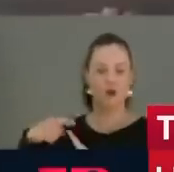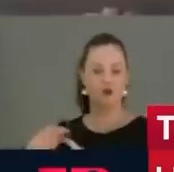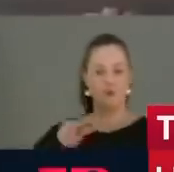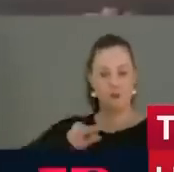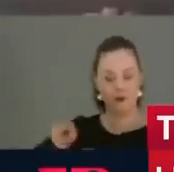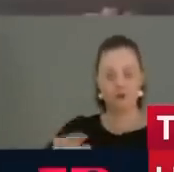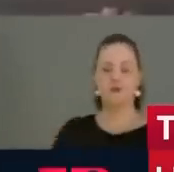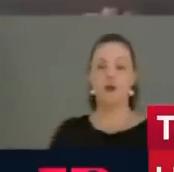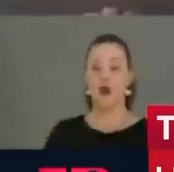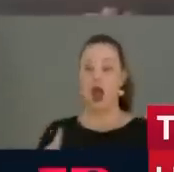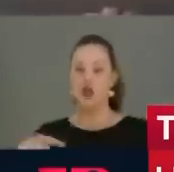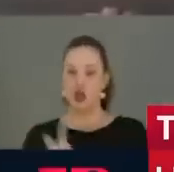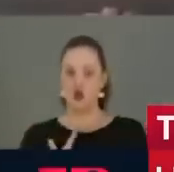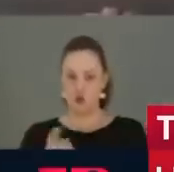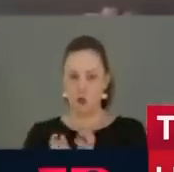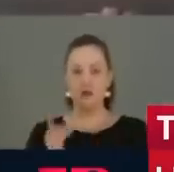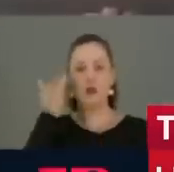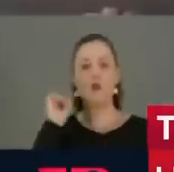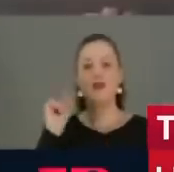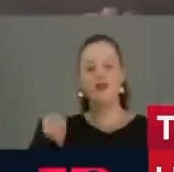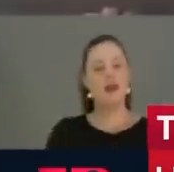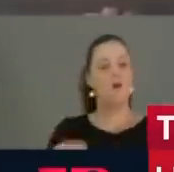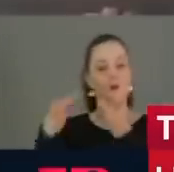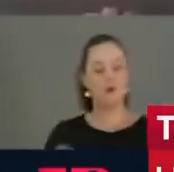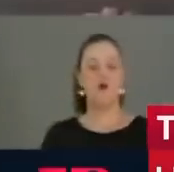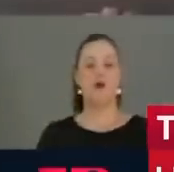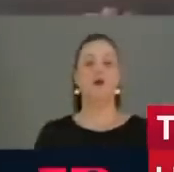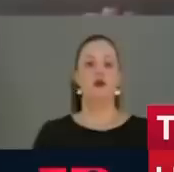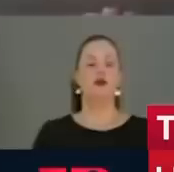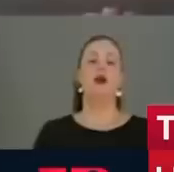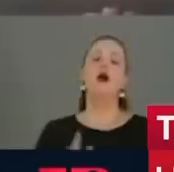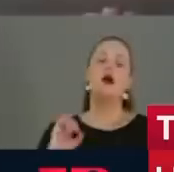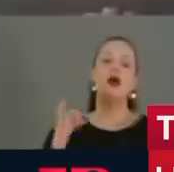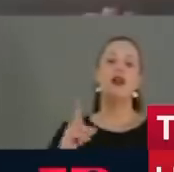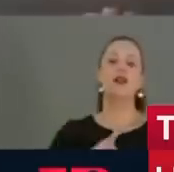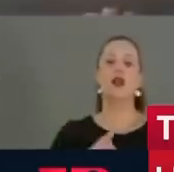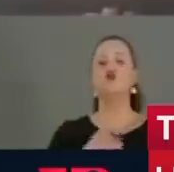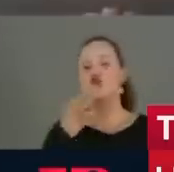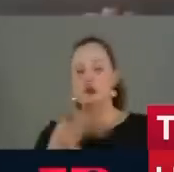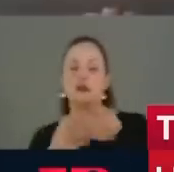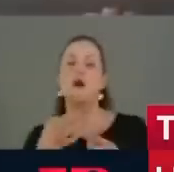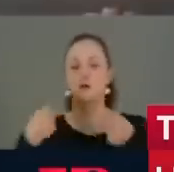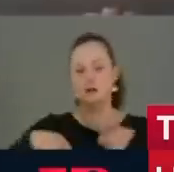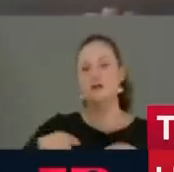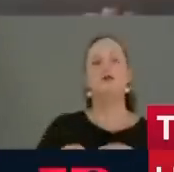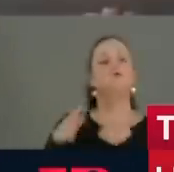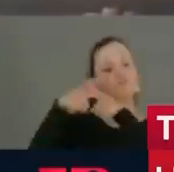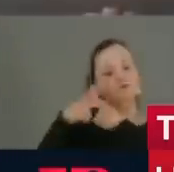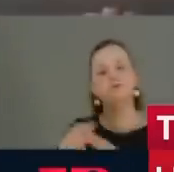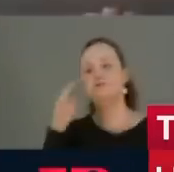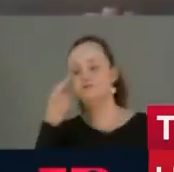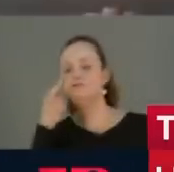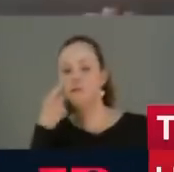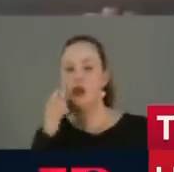tratar apenas de atos dolosos, aqueles praticados de modo consciente e com a intenção de obter um